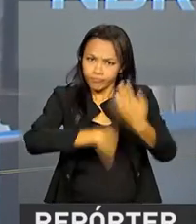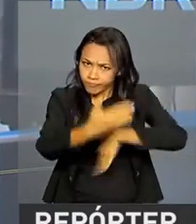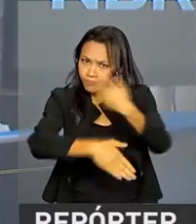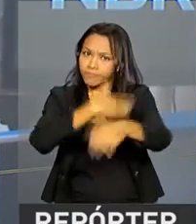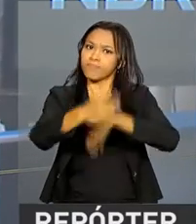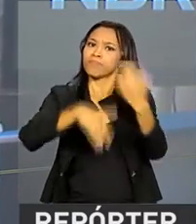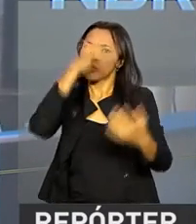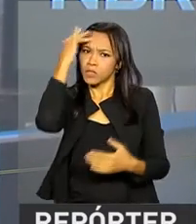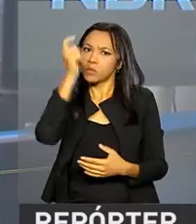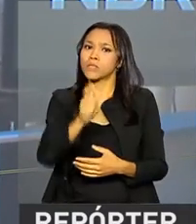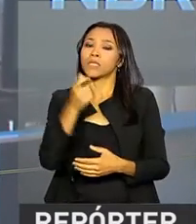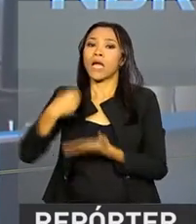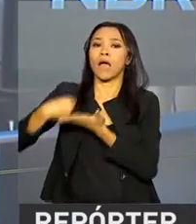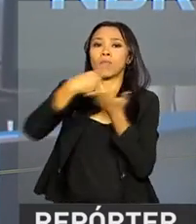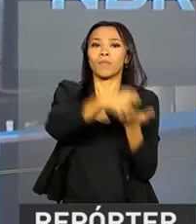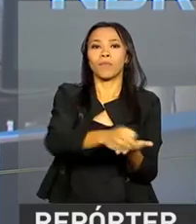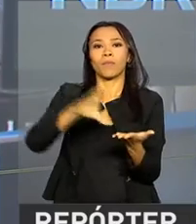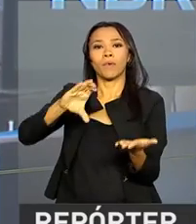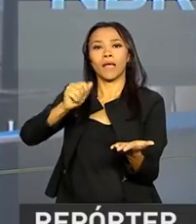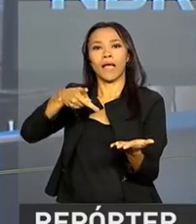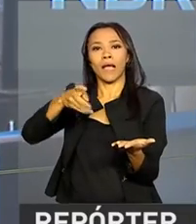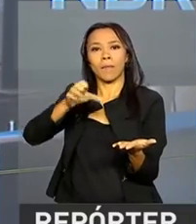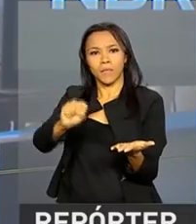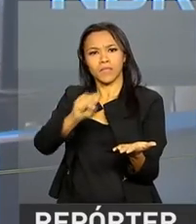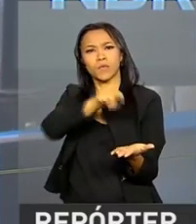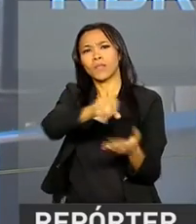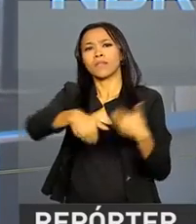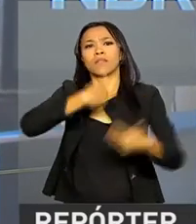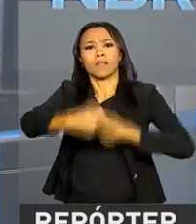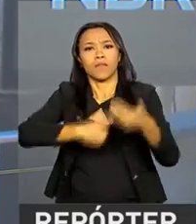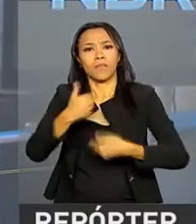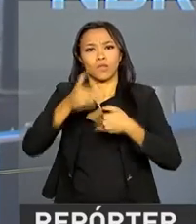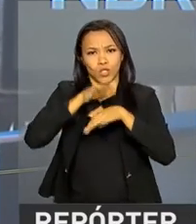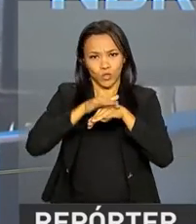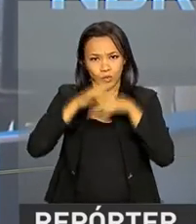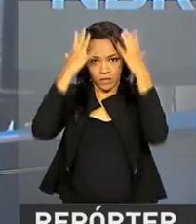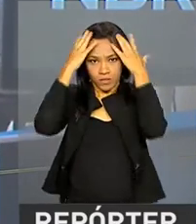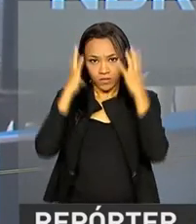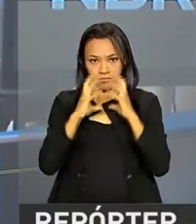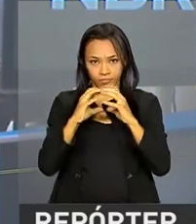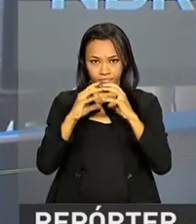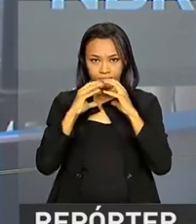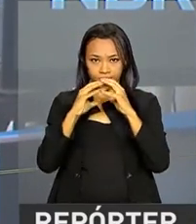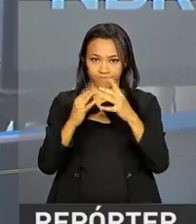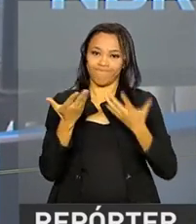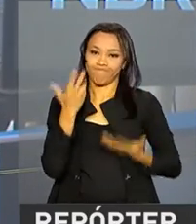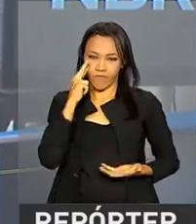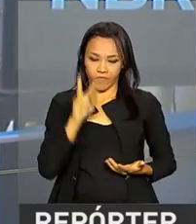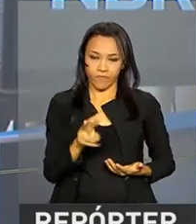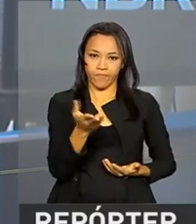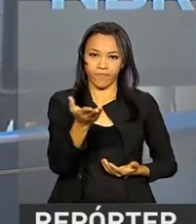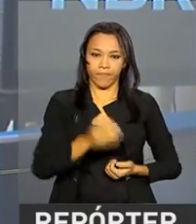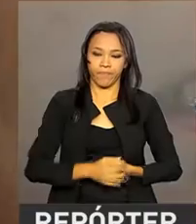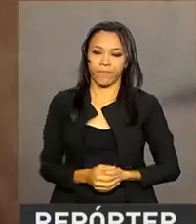apoiados pela cap que deve facilitar o tratamento de doenças neurológicas e psiquiátricas